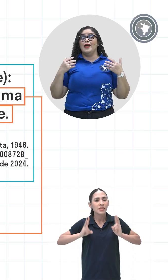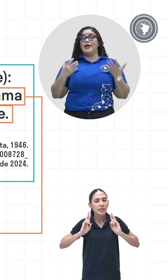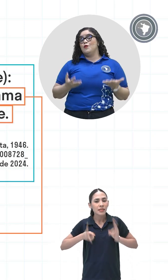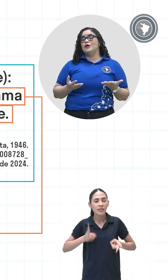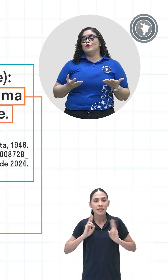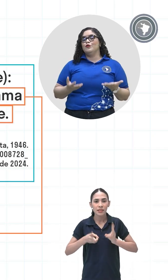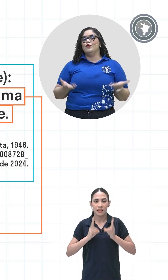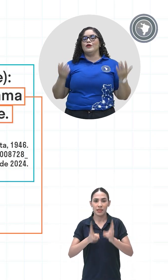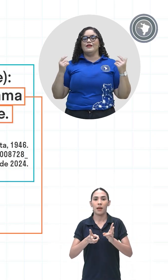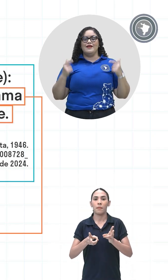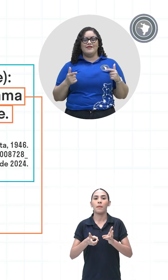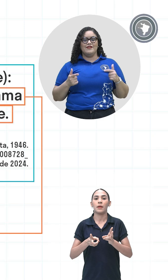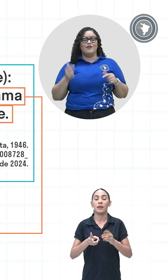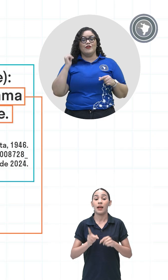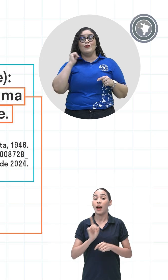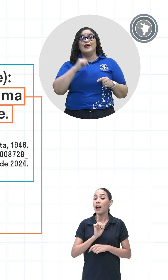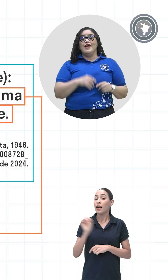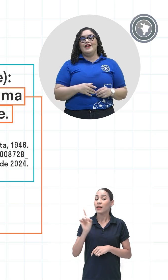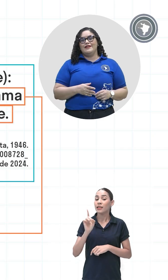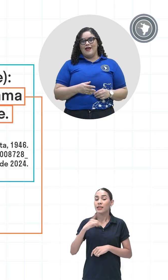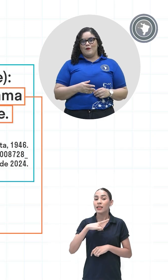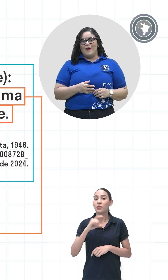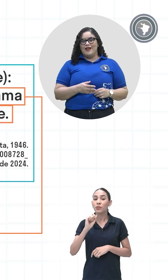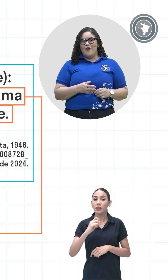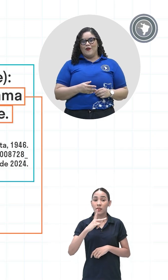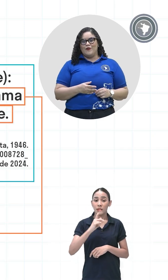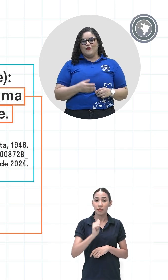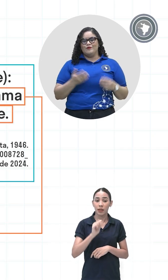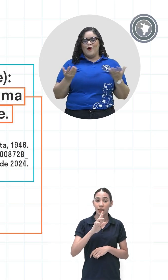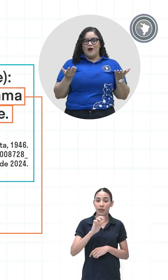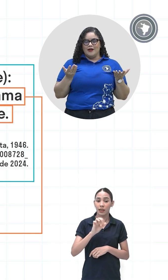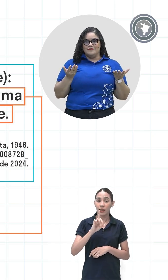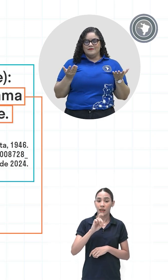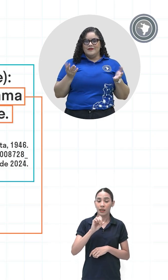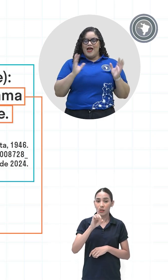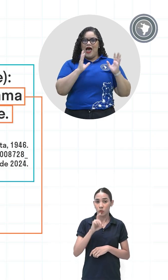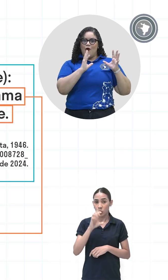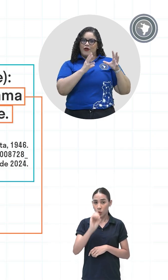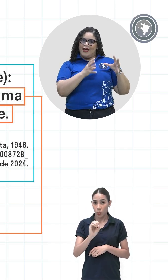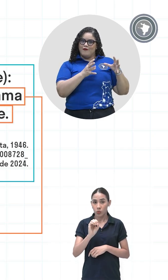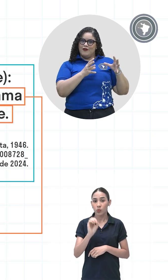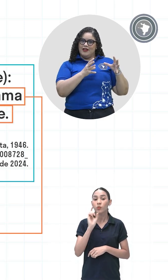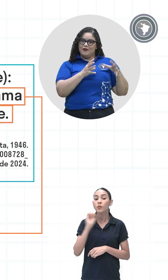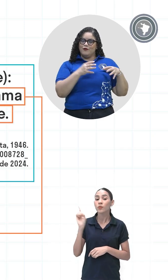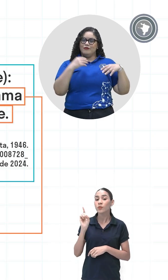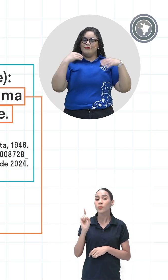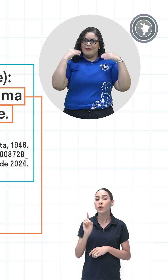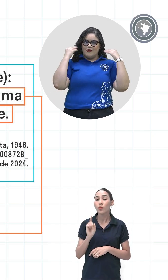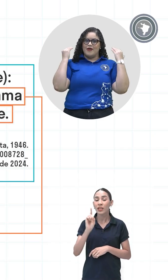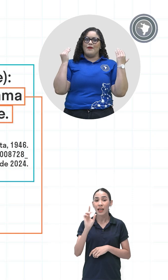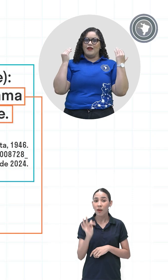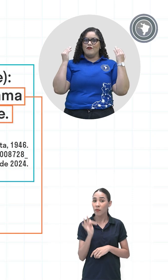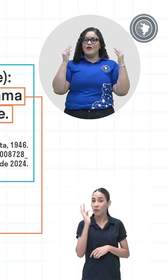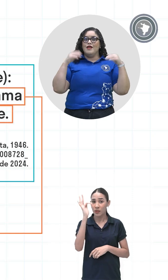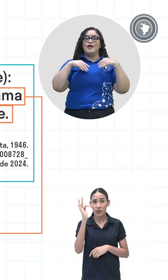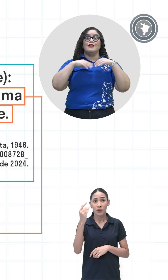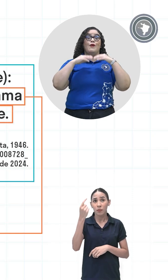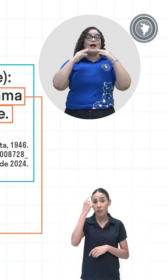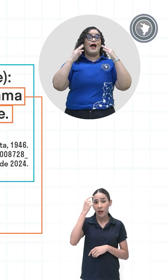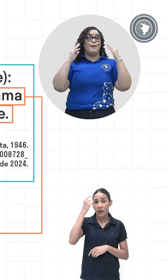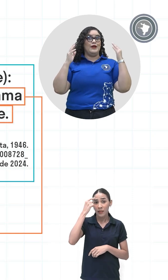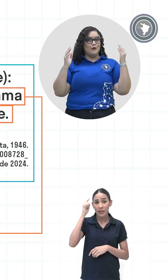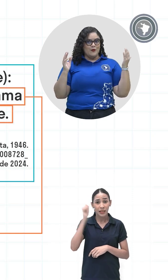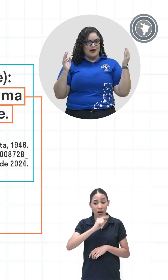infinito enquanto dure. E nesse sentido, ele traz o paradoxo. Ora, algo que é infinito na nossa mente